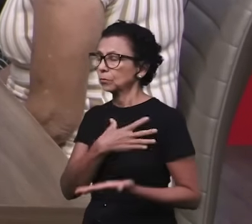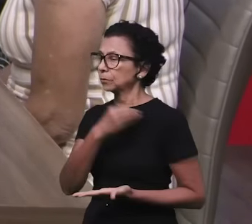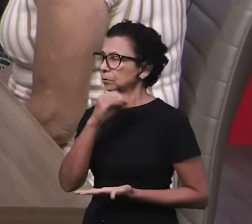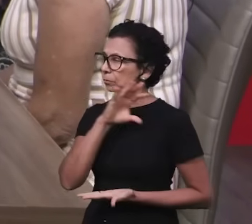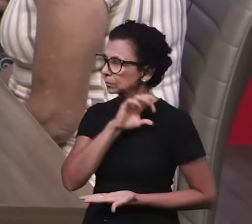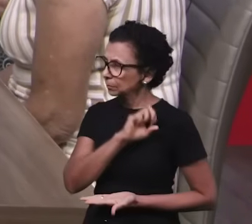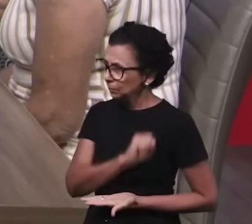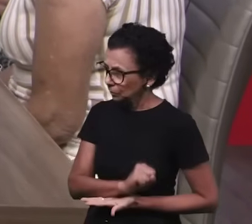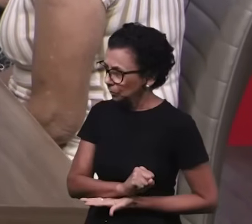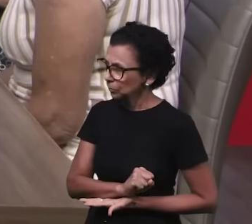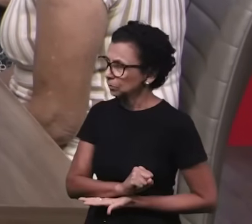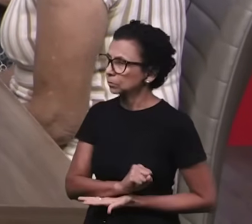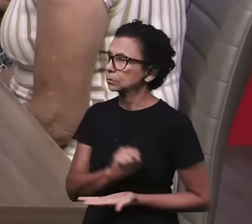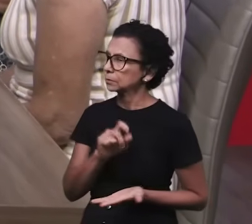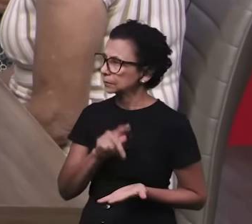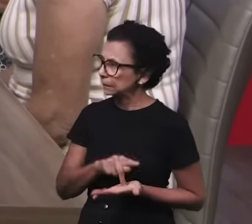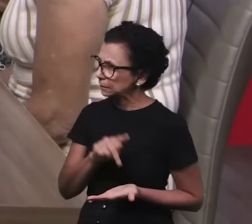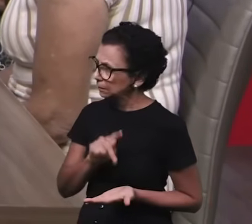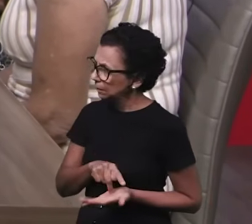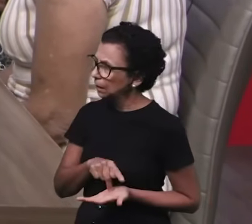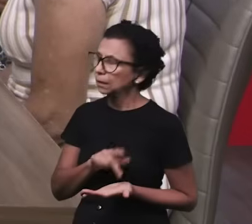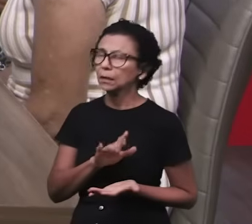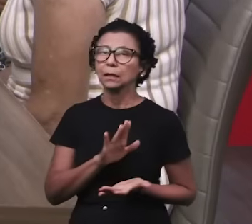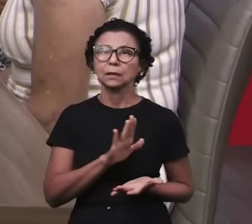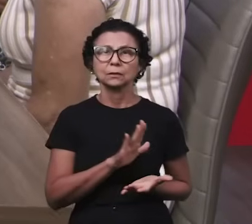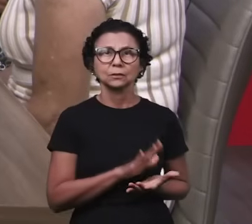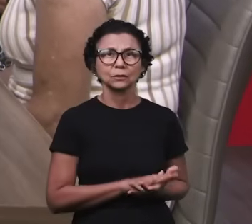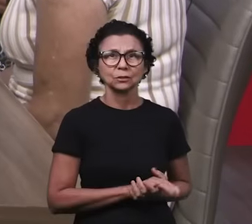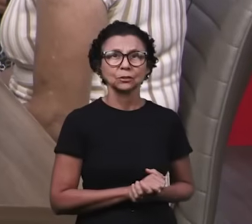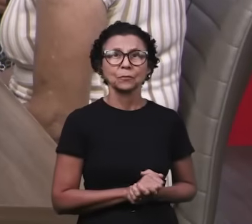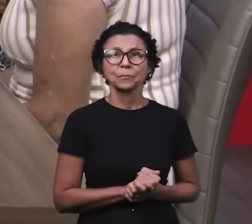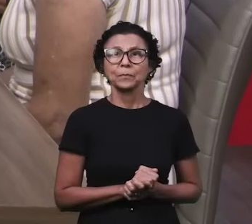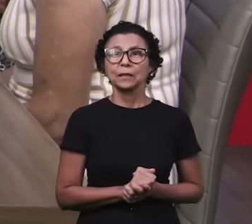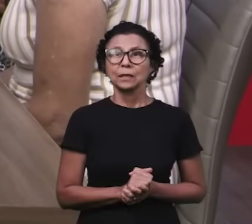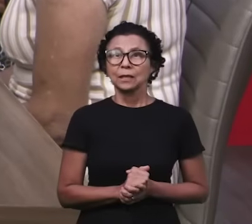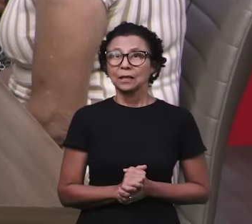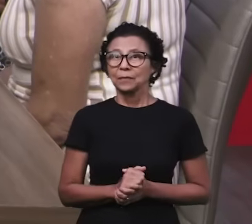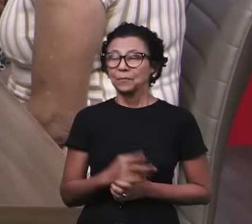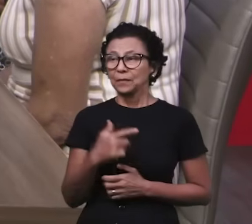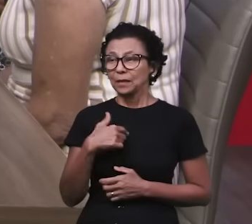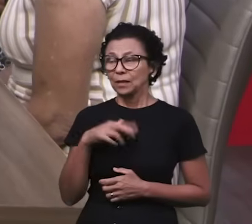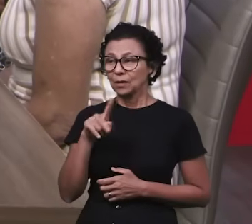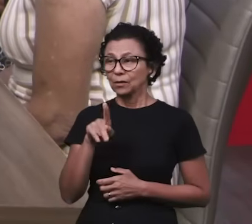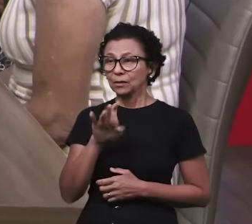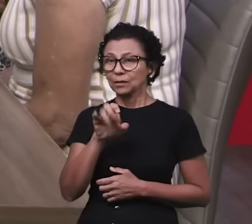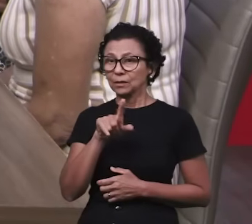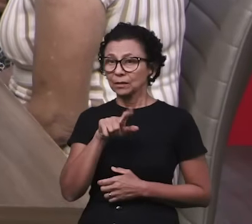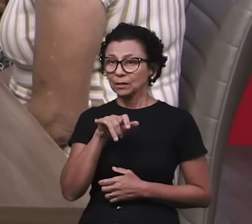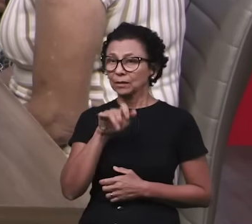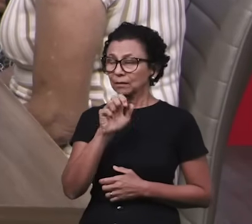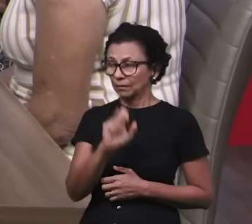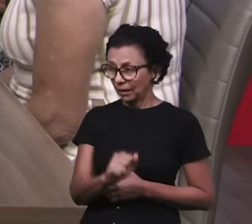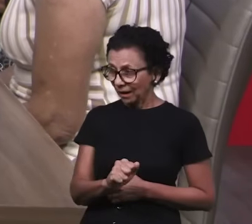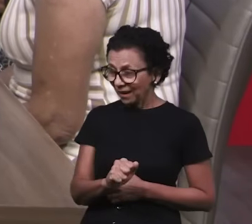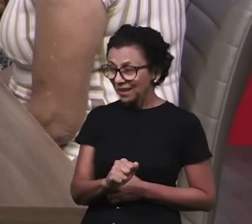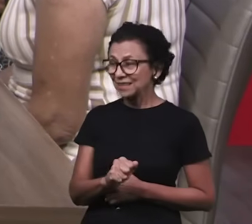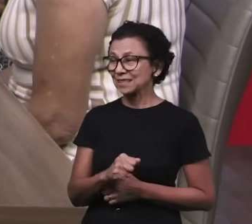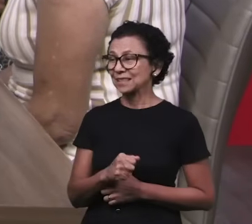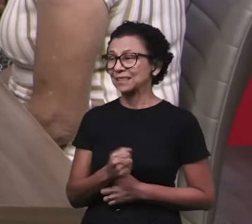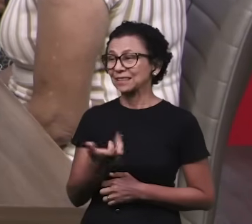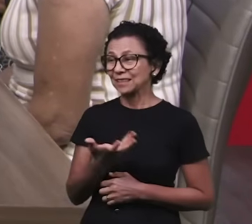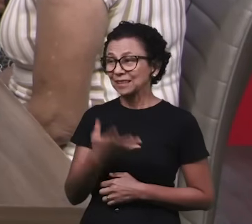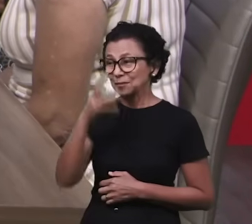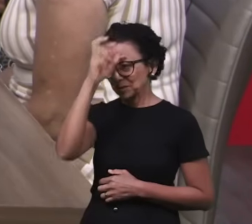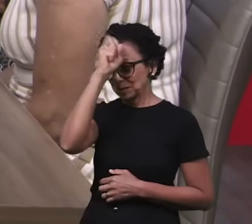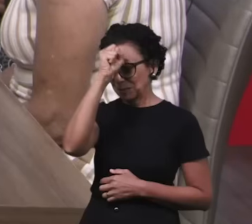verdade? Compartilha conosco, que eu e Kézia estamos aqui querendo aprender, e eu tenho certeza que as mães que nos assistem